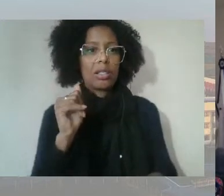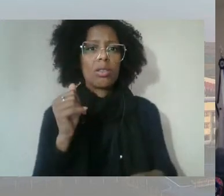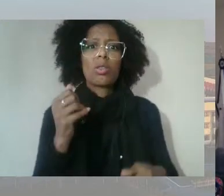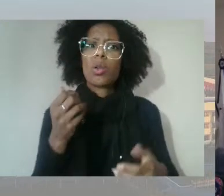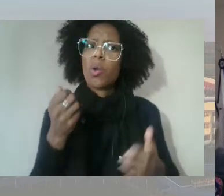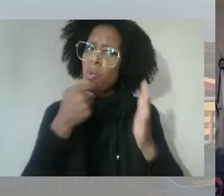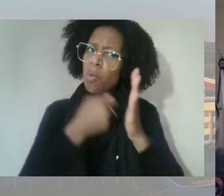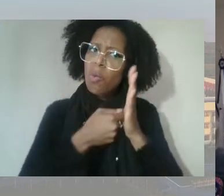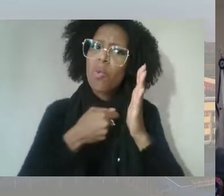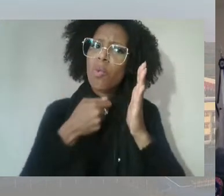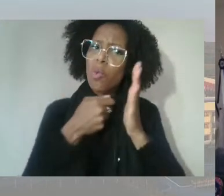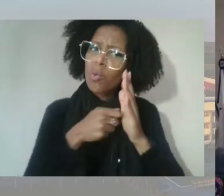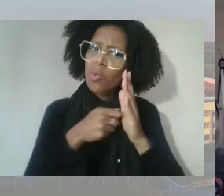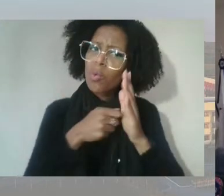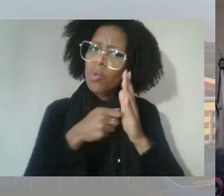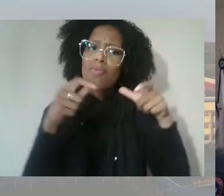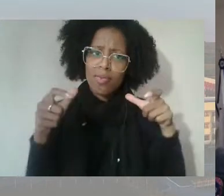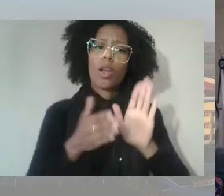sendo proposto aqui.